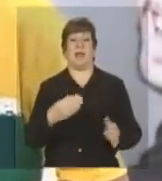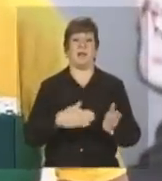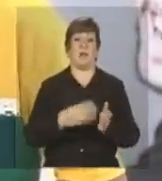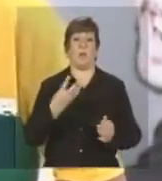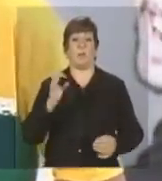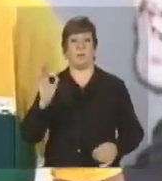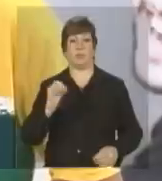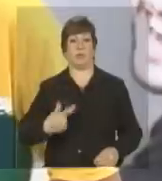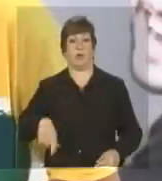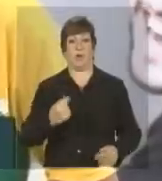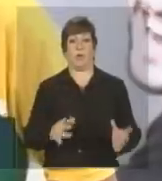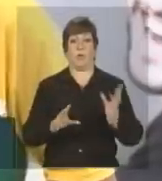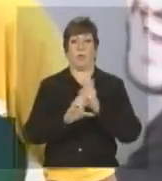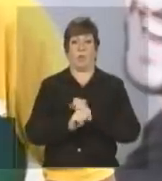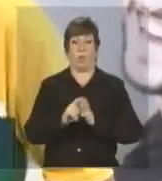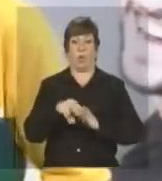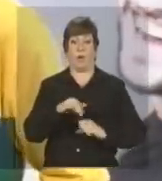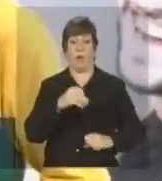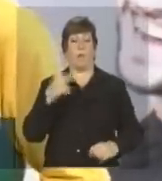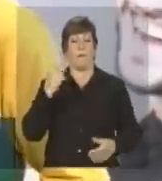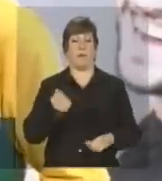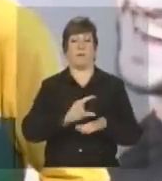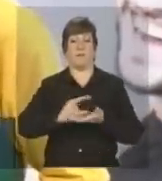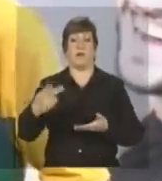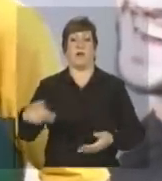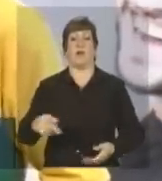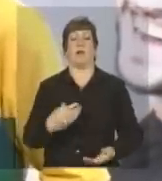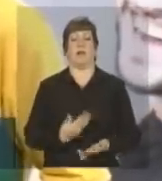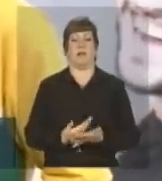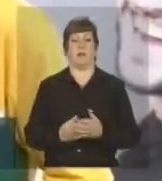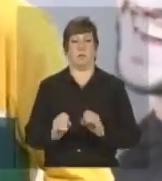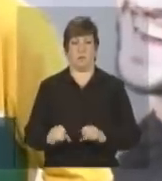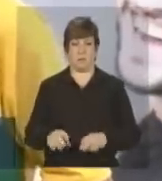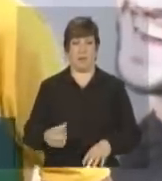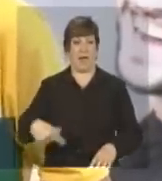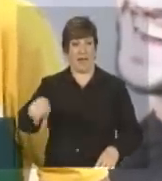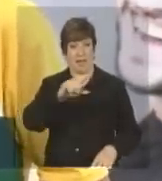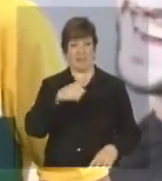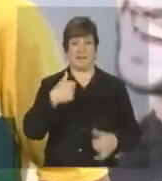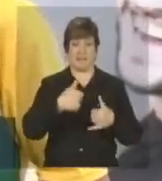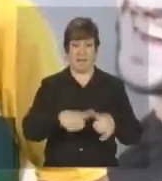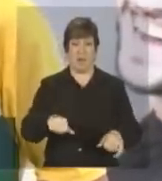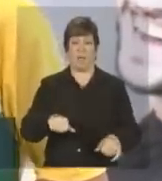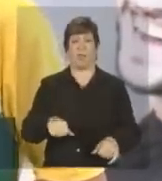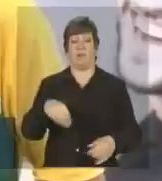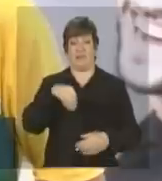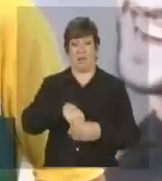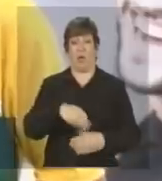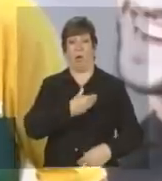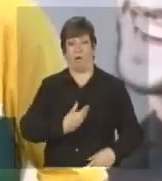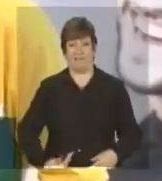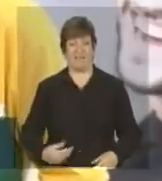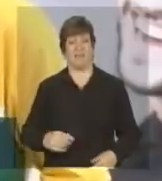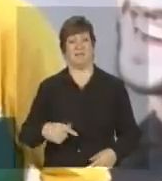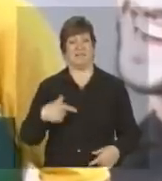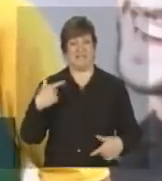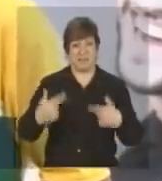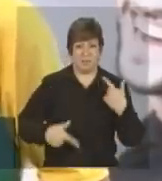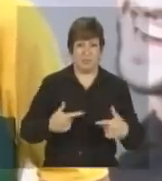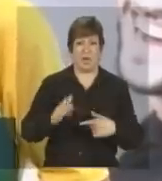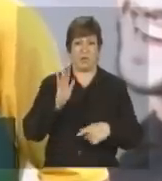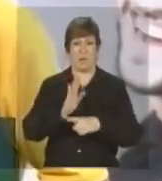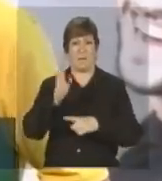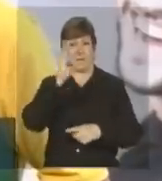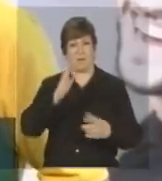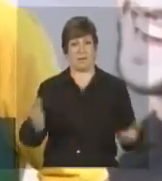4% do nosso orçamento da União para investir em educação. Aqueles que, como que estão no governo, se deparam com o desafio de fazer o Brasil crescer, têm